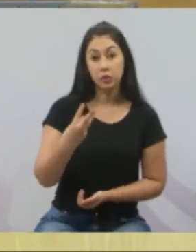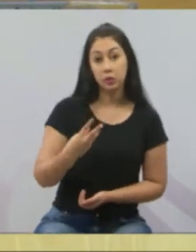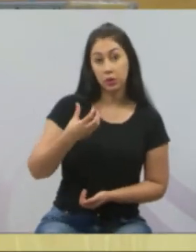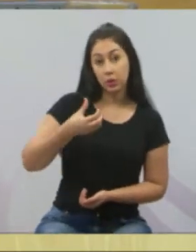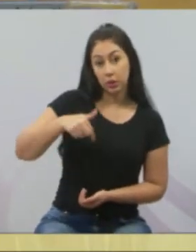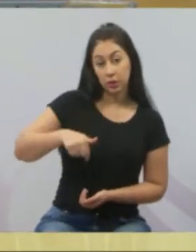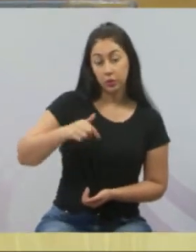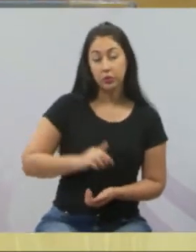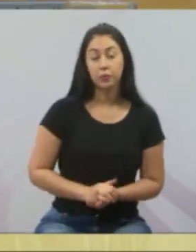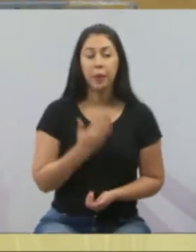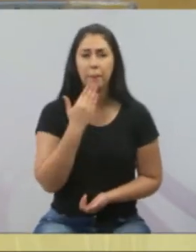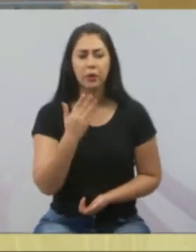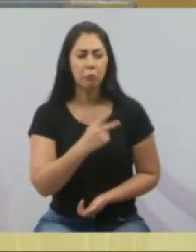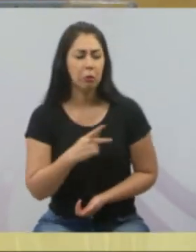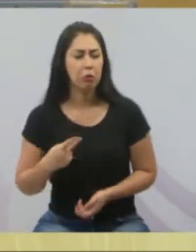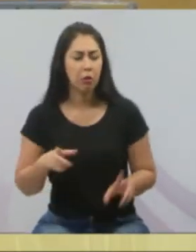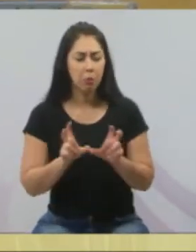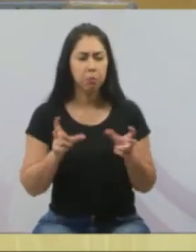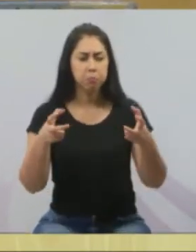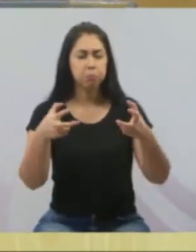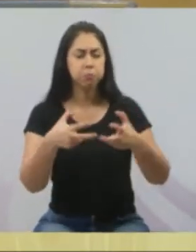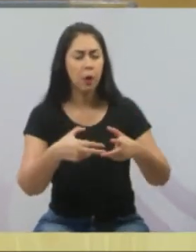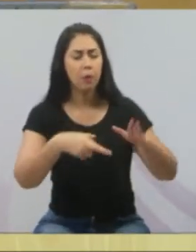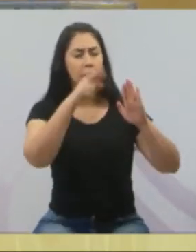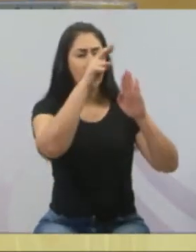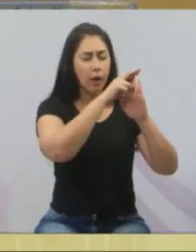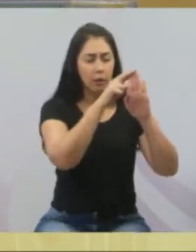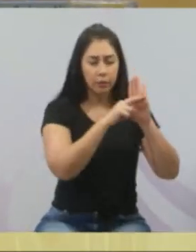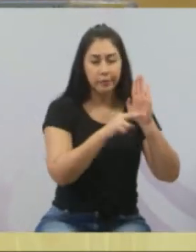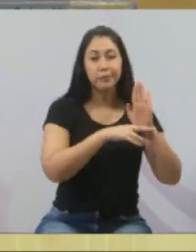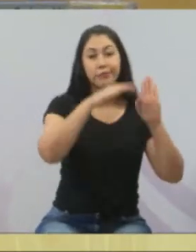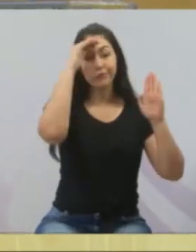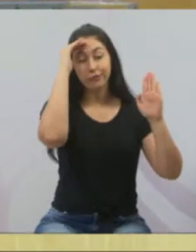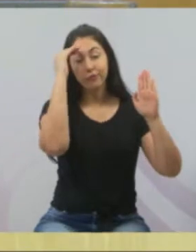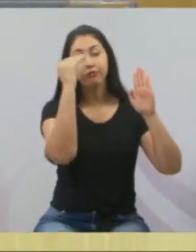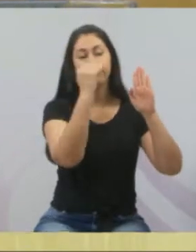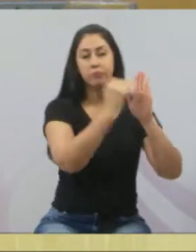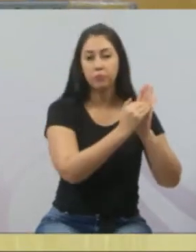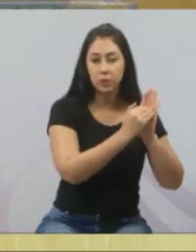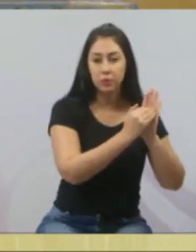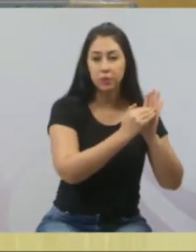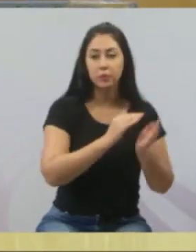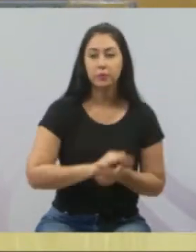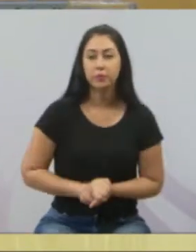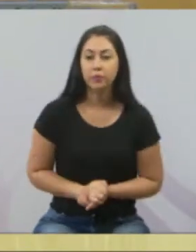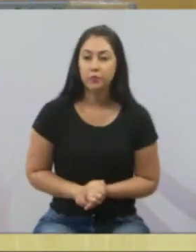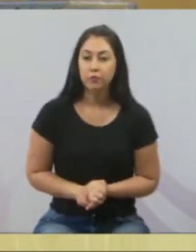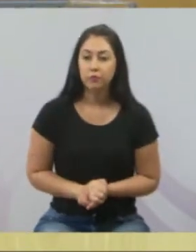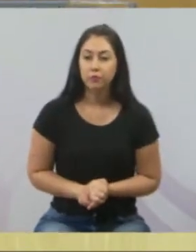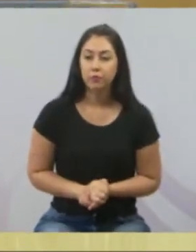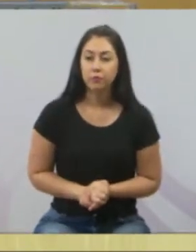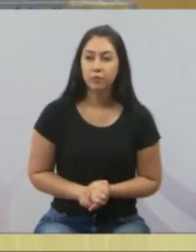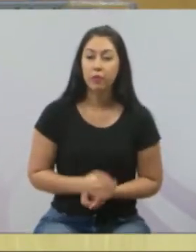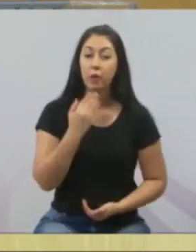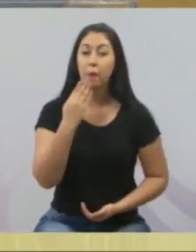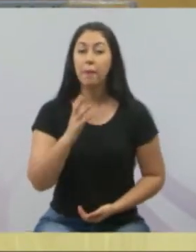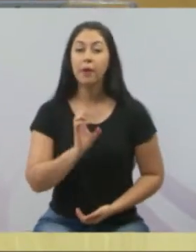respeitosamente requeremos à presidência desta casa que sejam adotadas providências habituais para a divulgação da